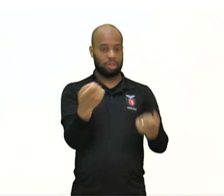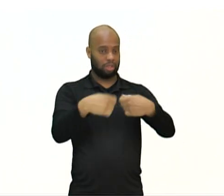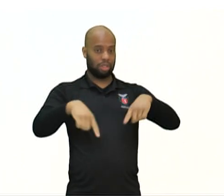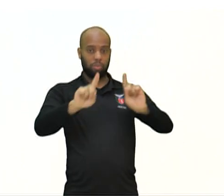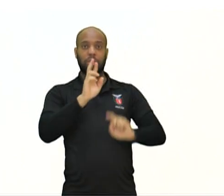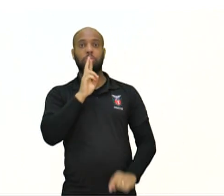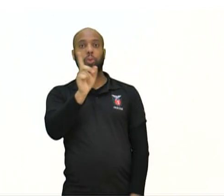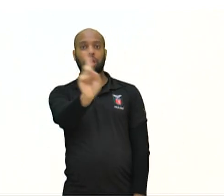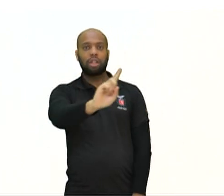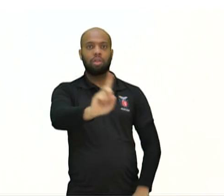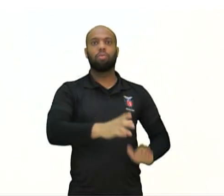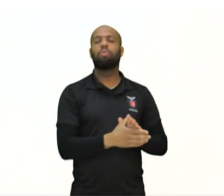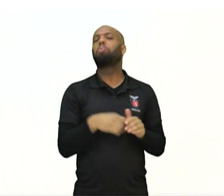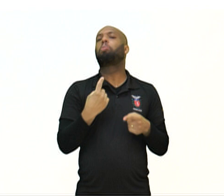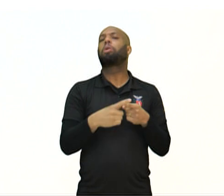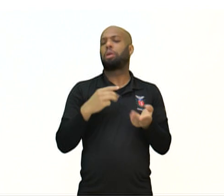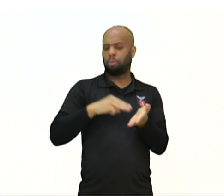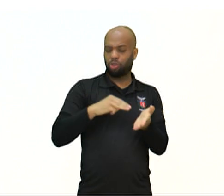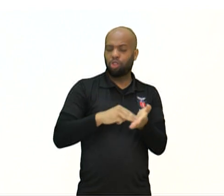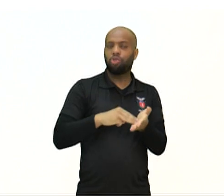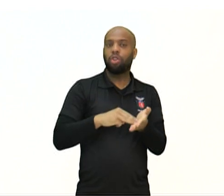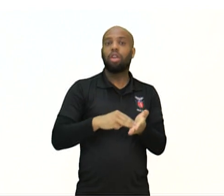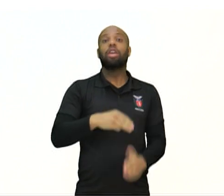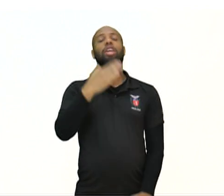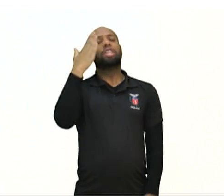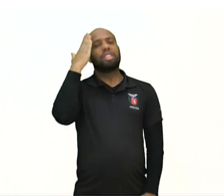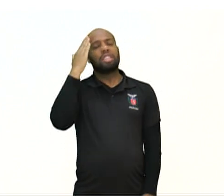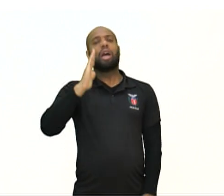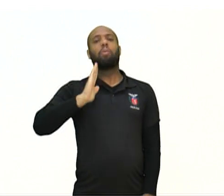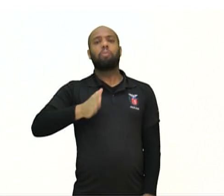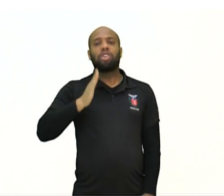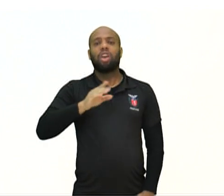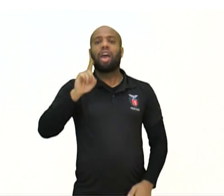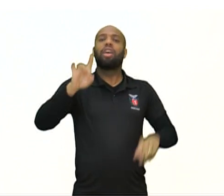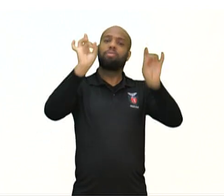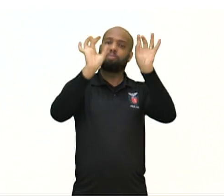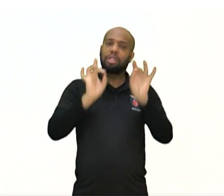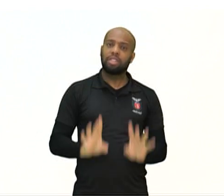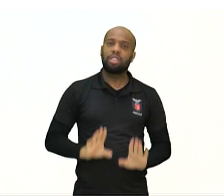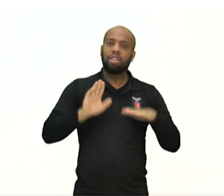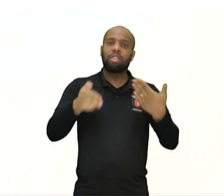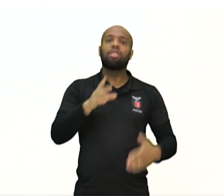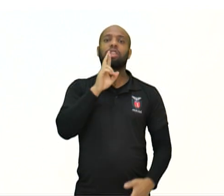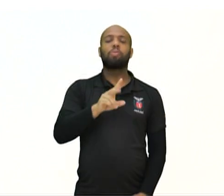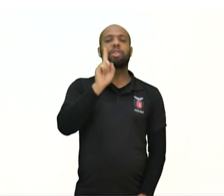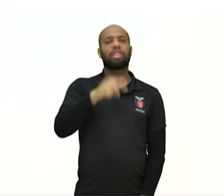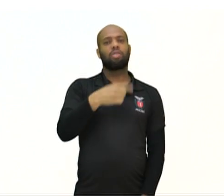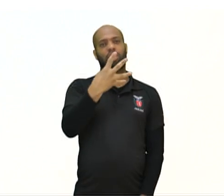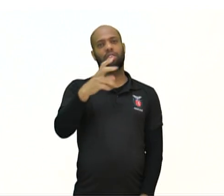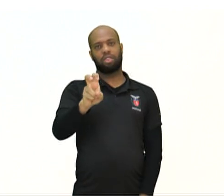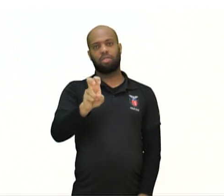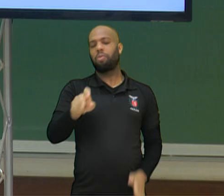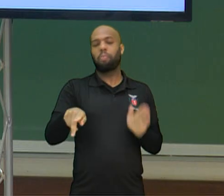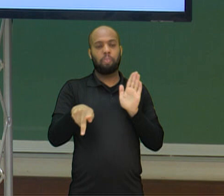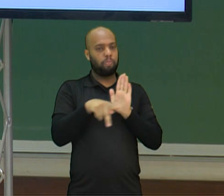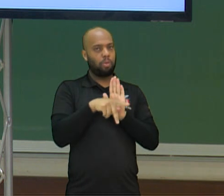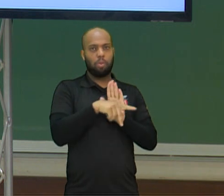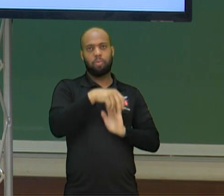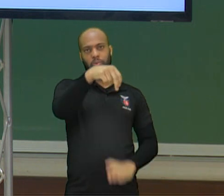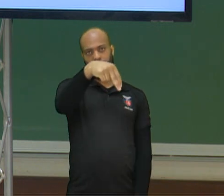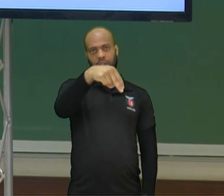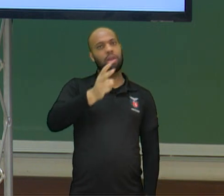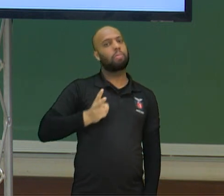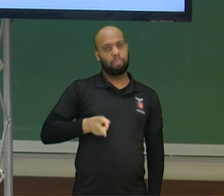precisar resolver, né? Por quê? Porque a gente sabe que o resultado vai ser o próprio 45, o próprio valor de